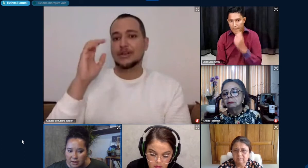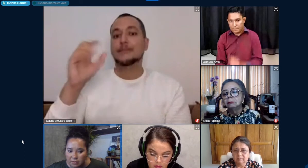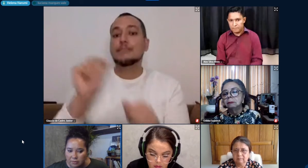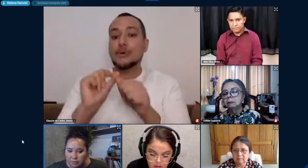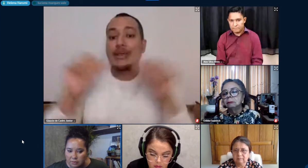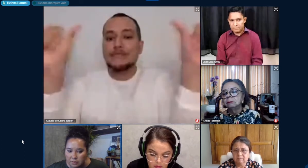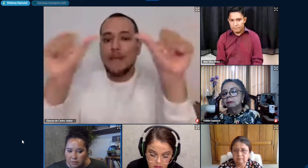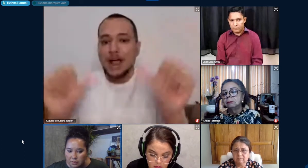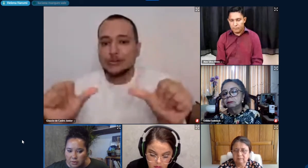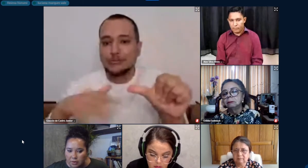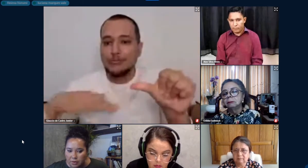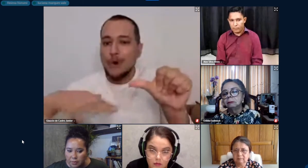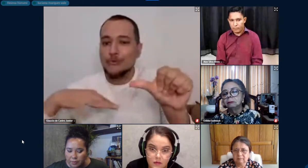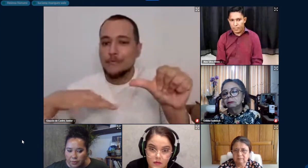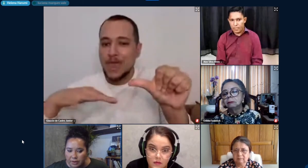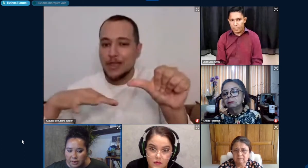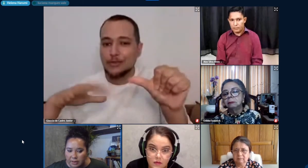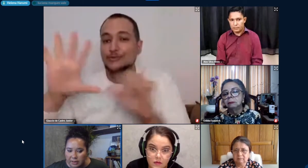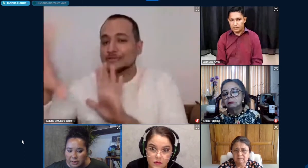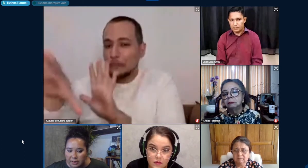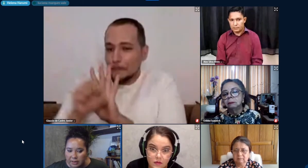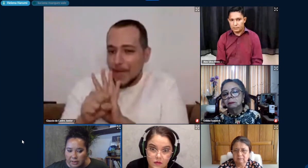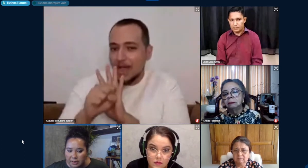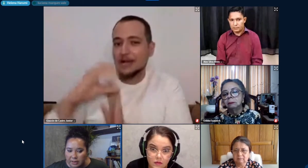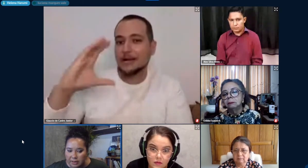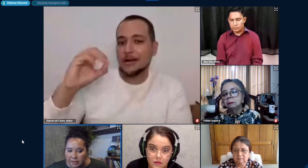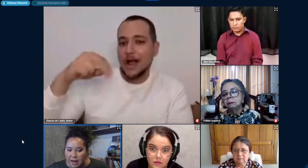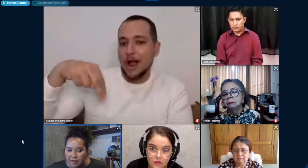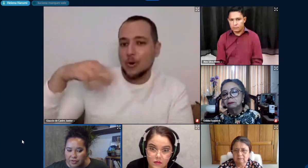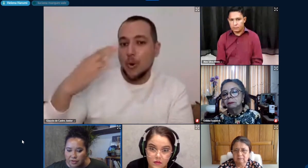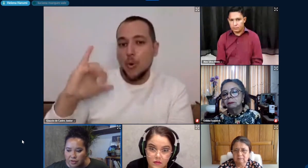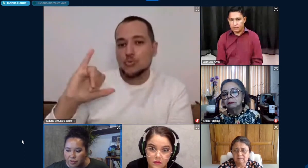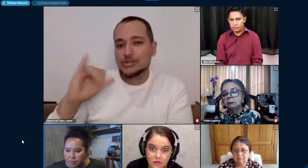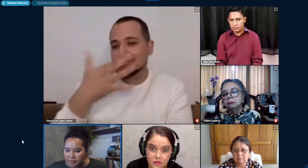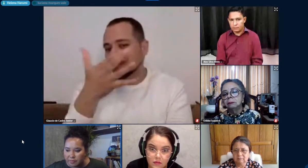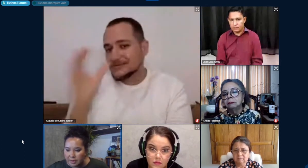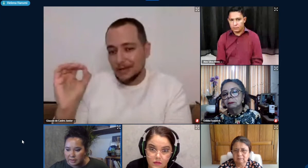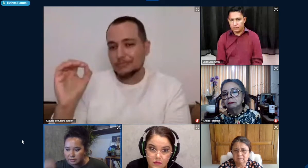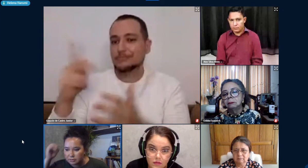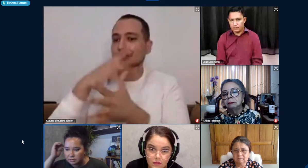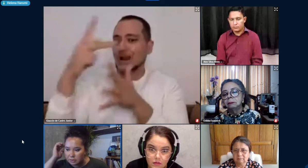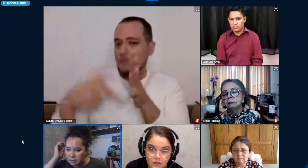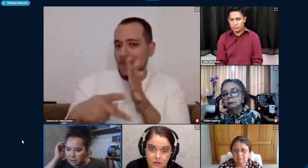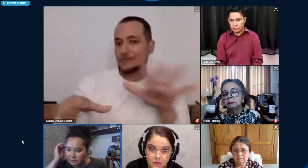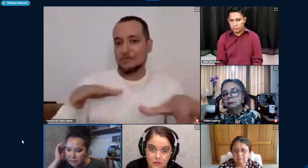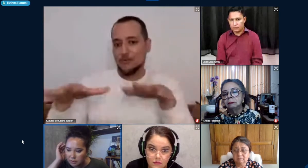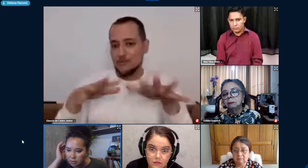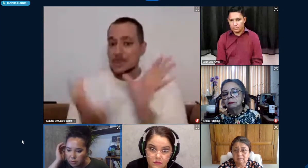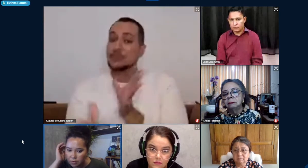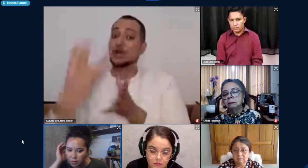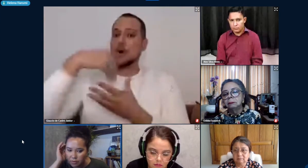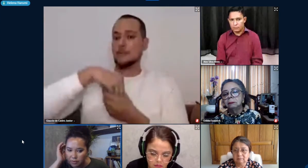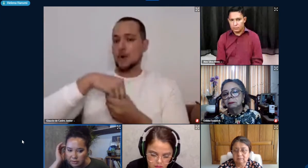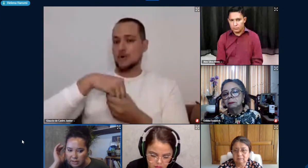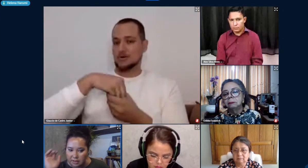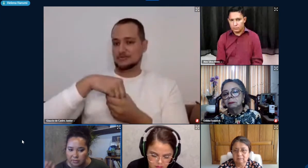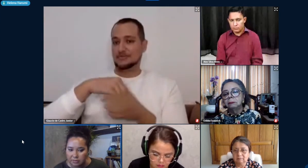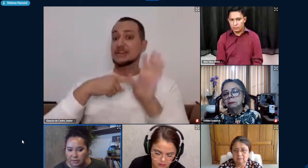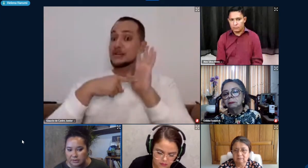esse sinal, por questão de imagem e de movimento. Você